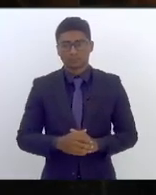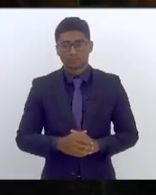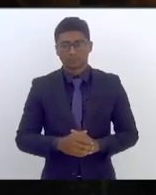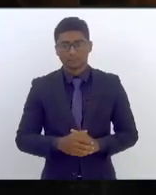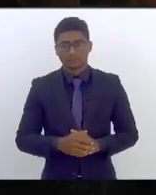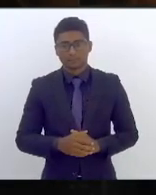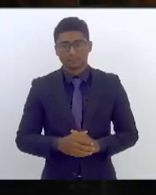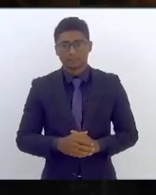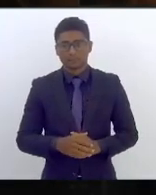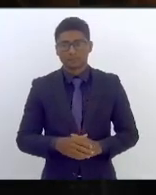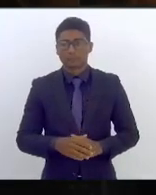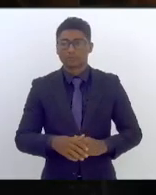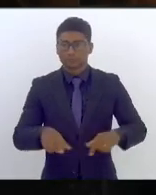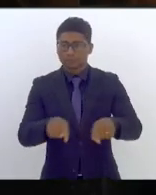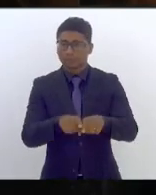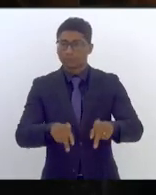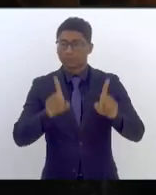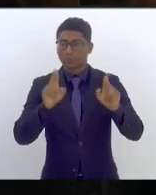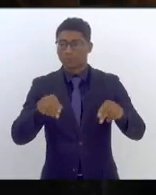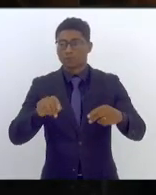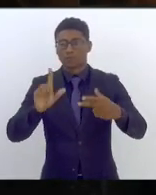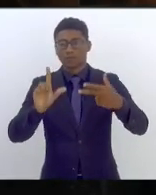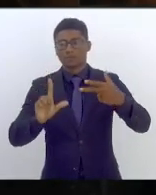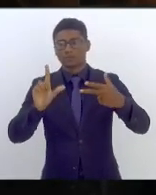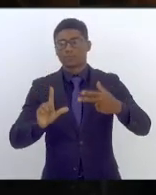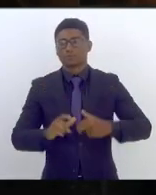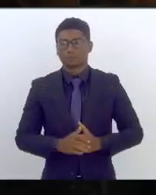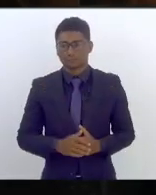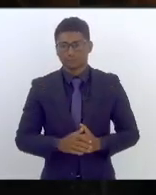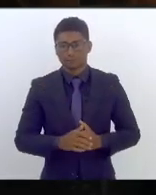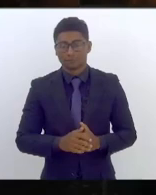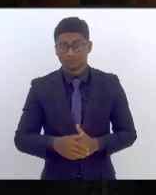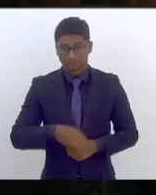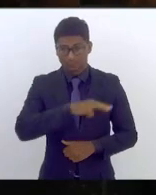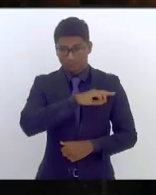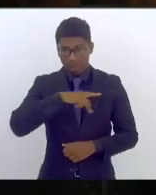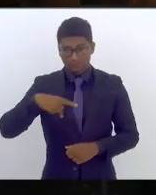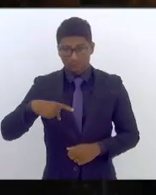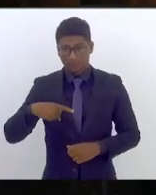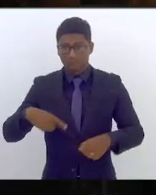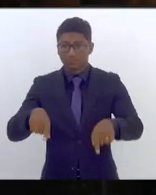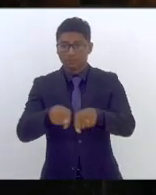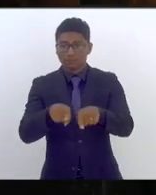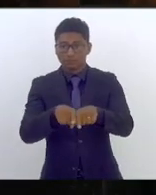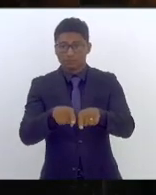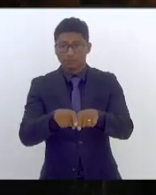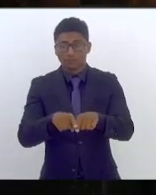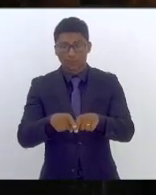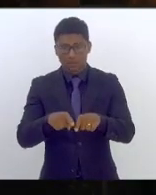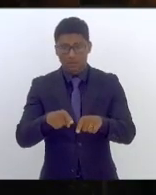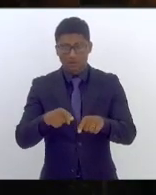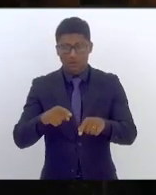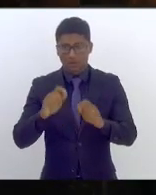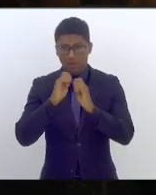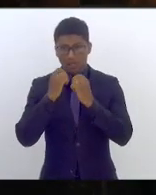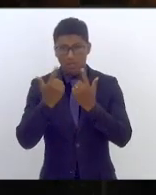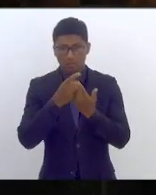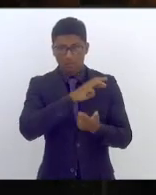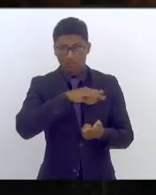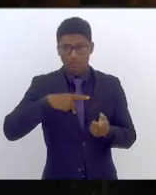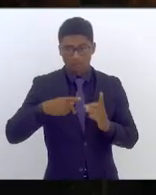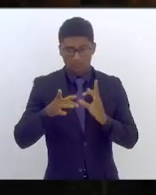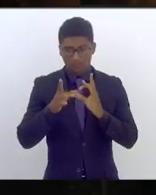acontece em relação ao legislativo ministério público e Parlamento fortes e Independentes